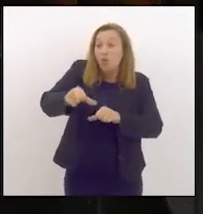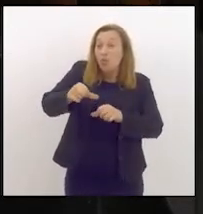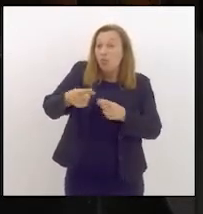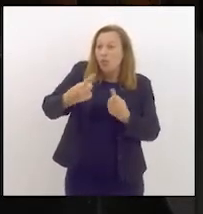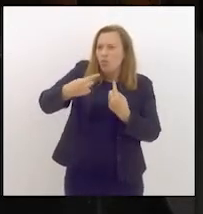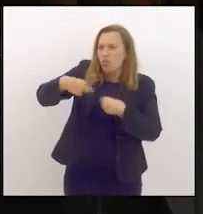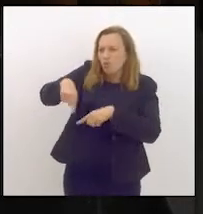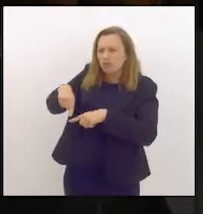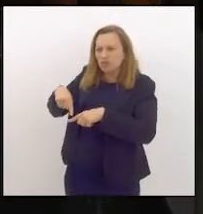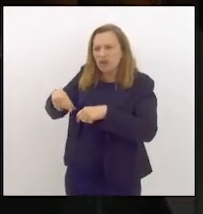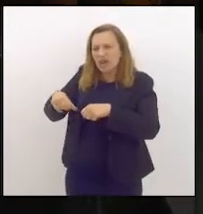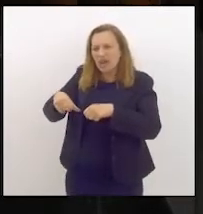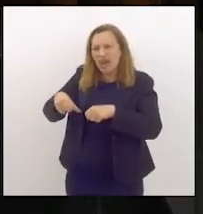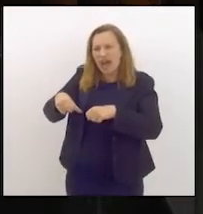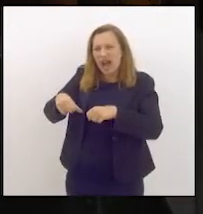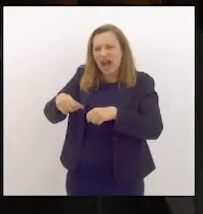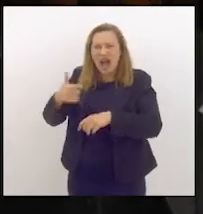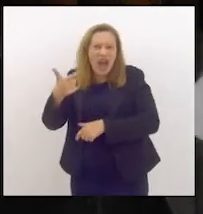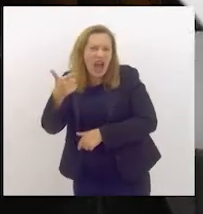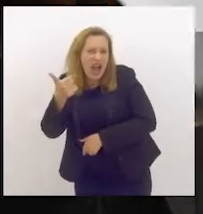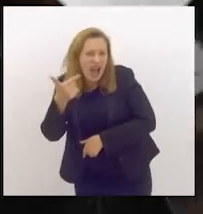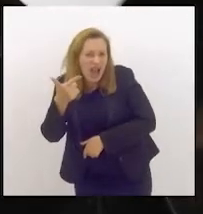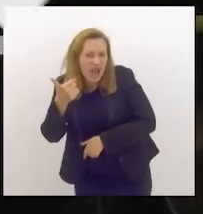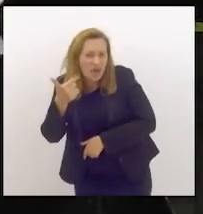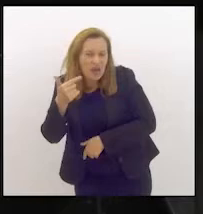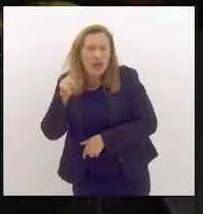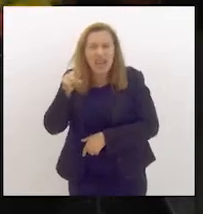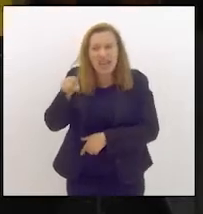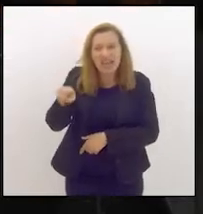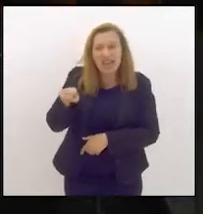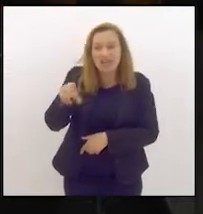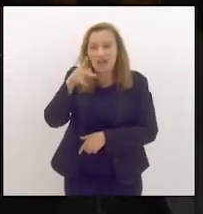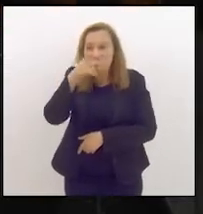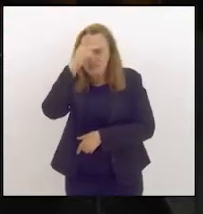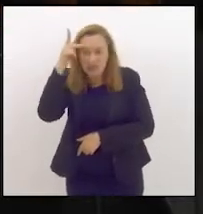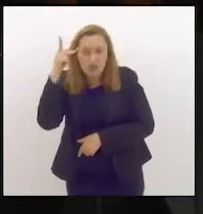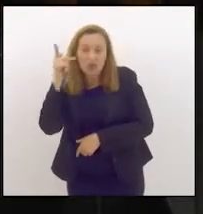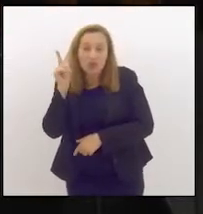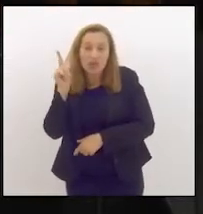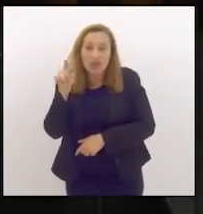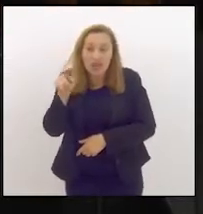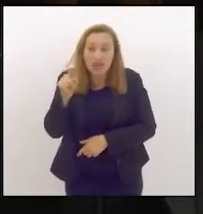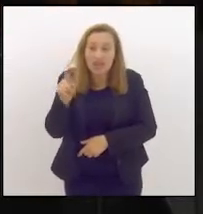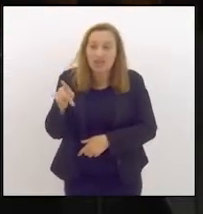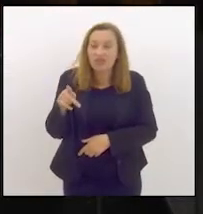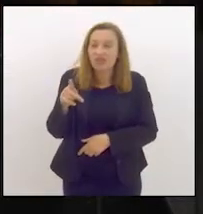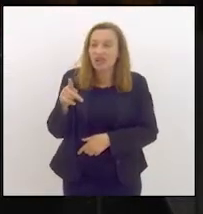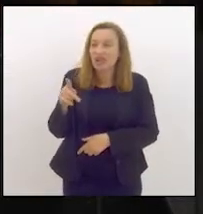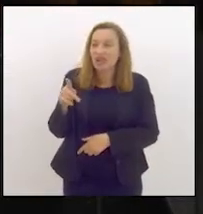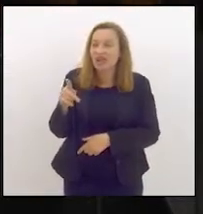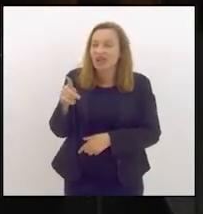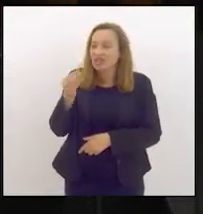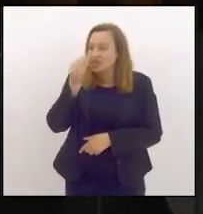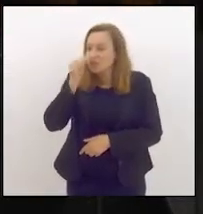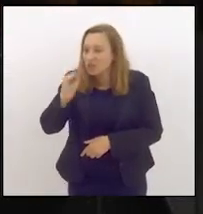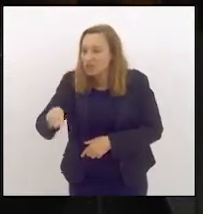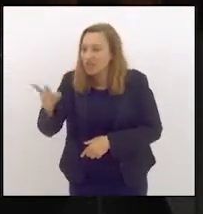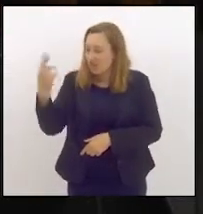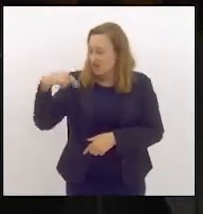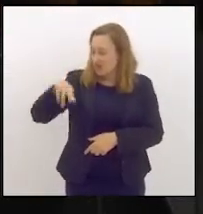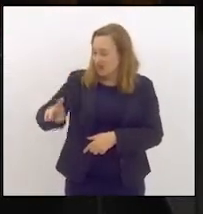as armas em 10 min divido que está tanizawa religiões que